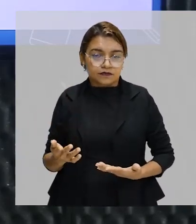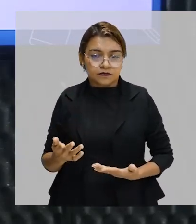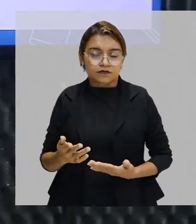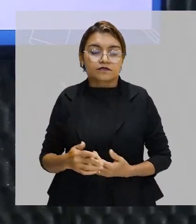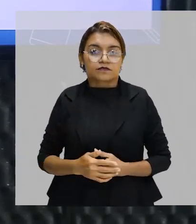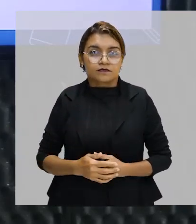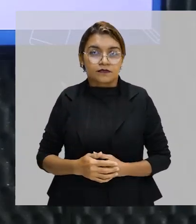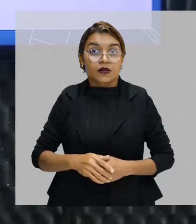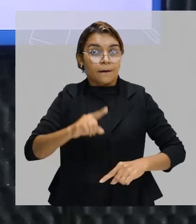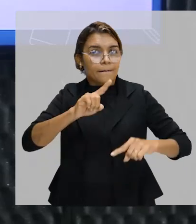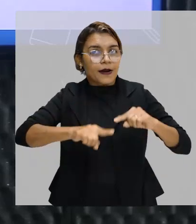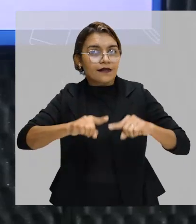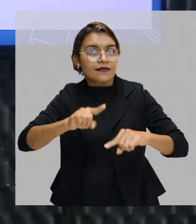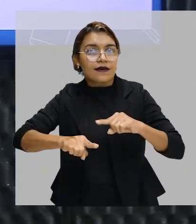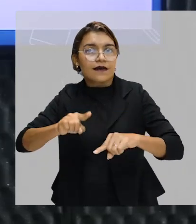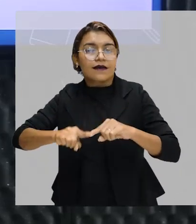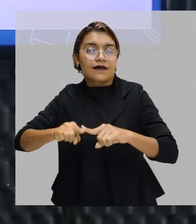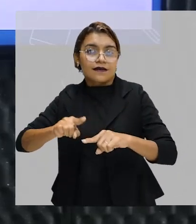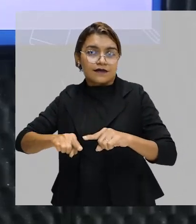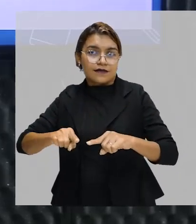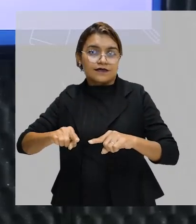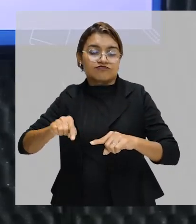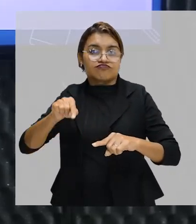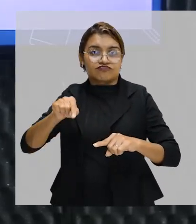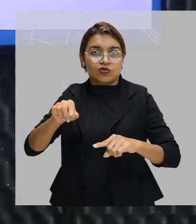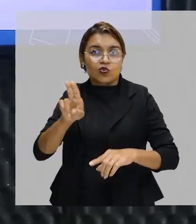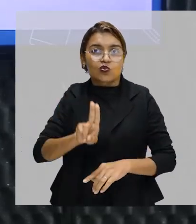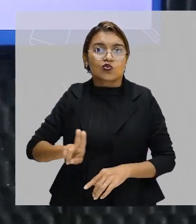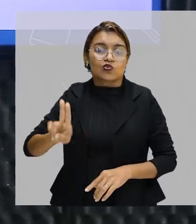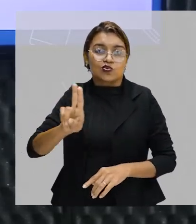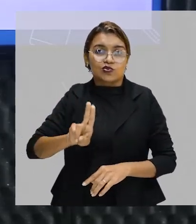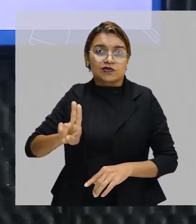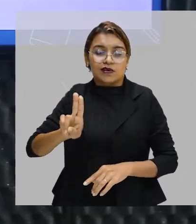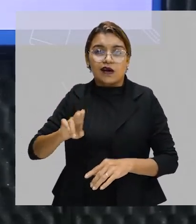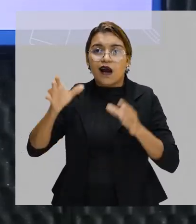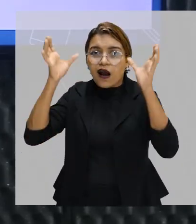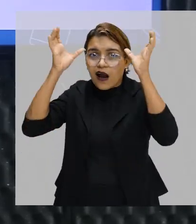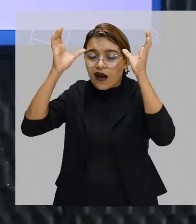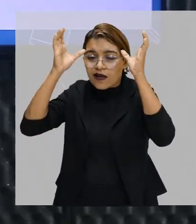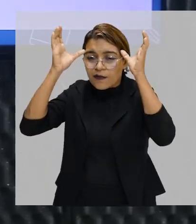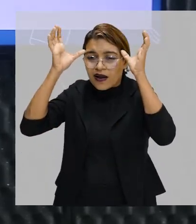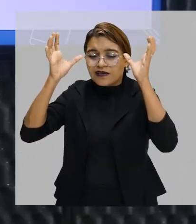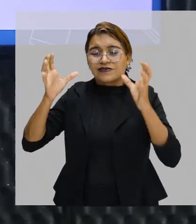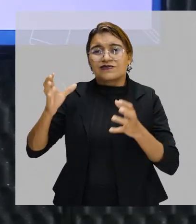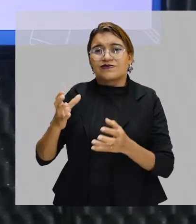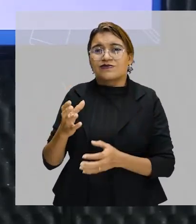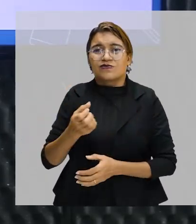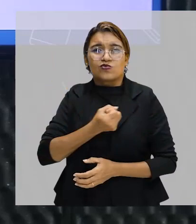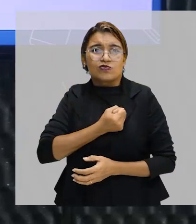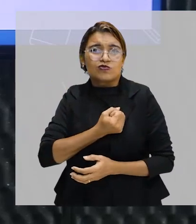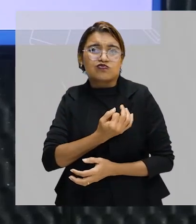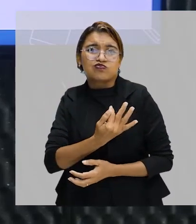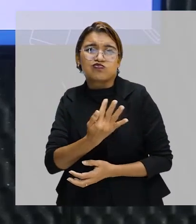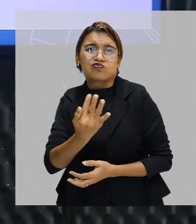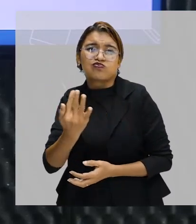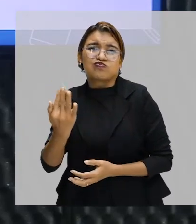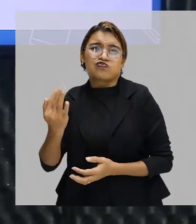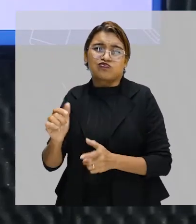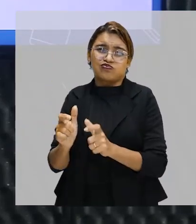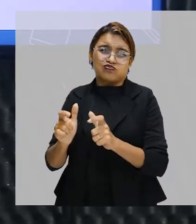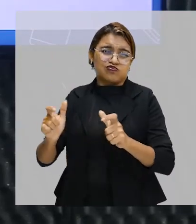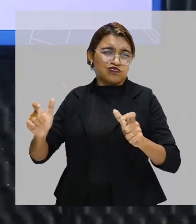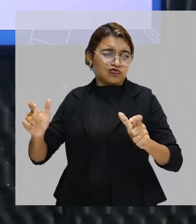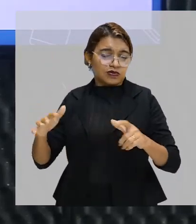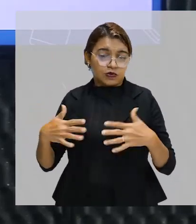de matéria-prima, né? Em contrapartida, uma quantidade enorme de animais sendo mortos. Então,